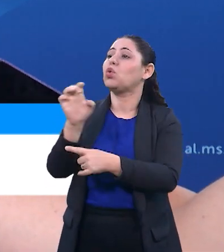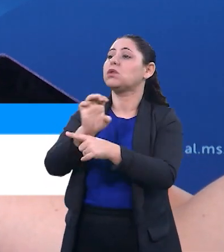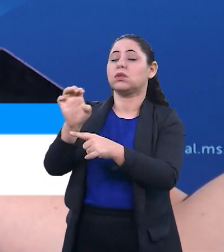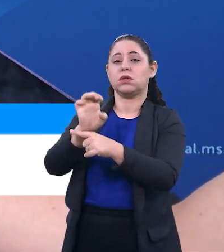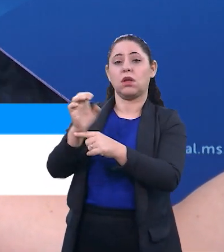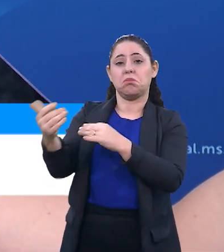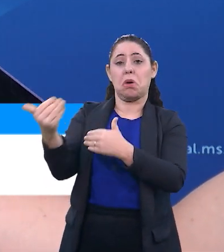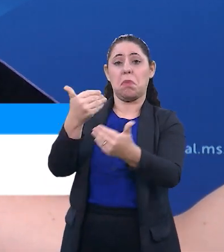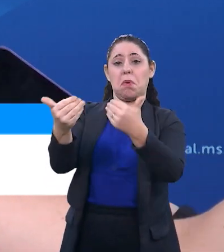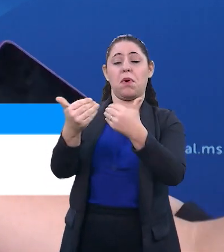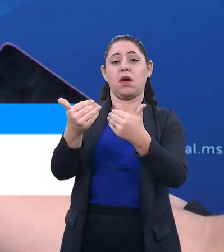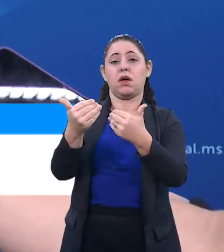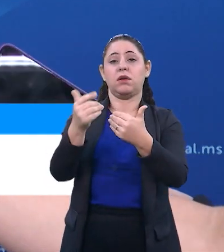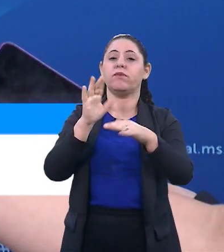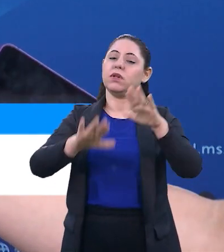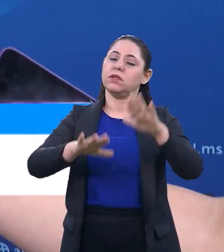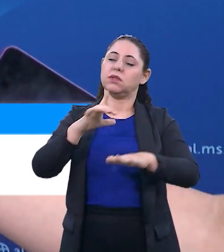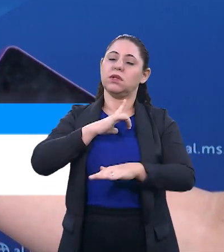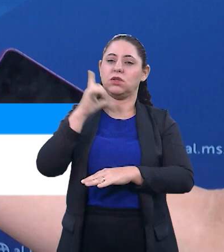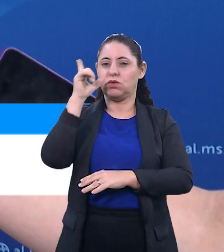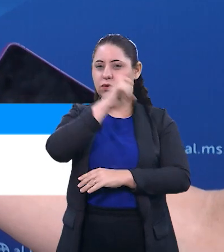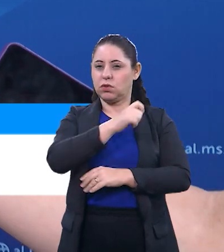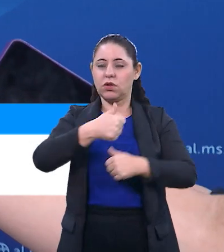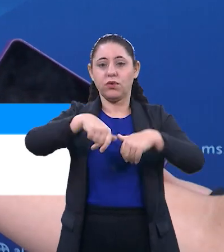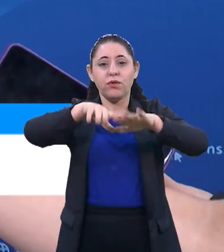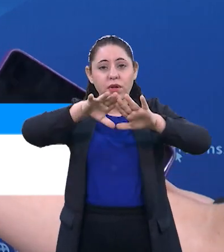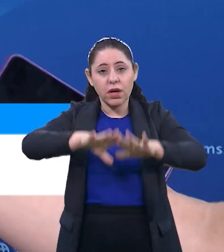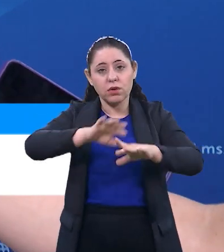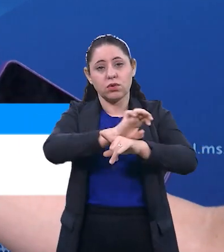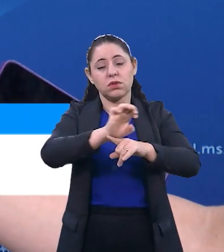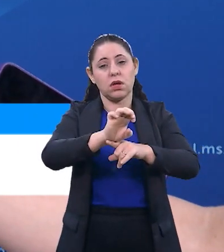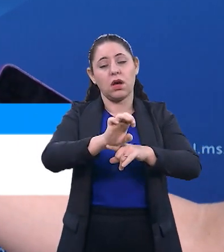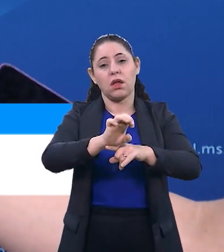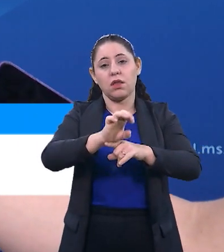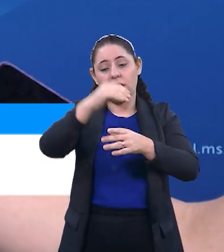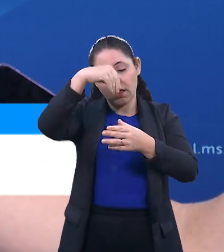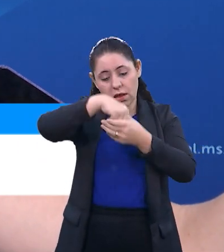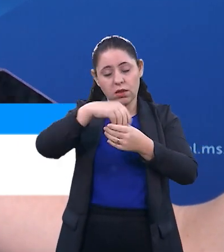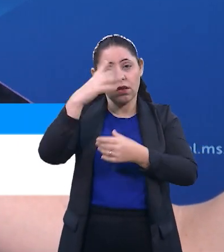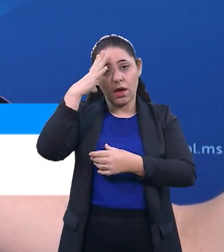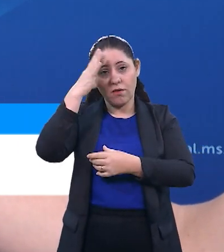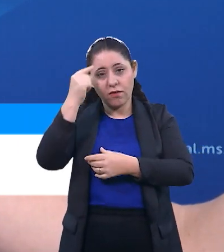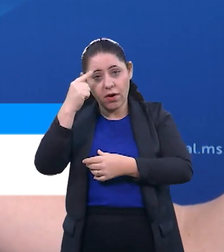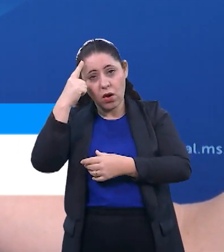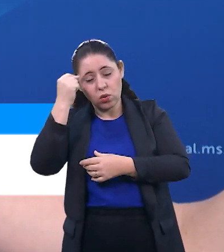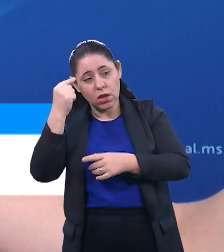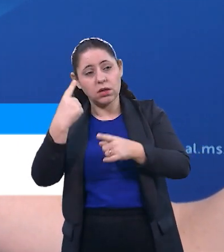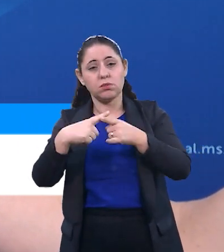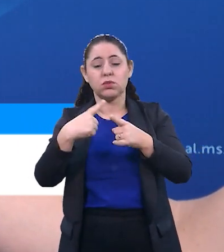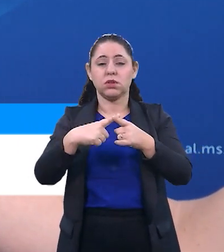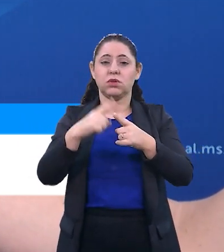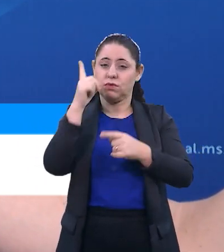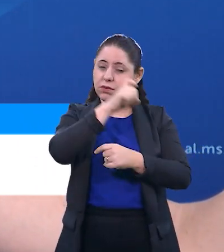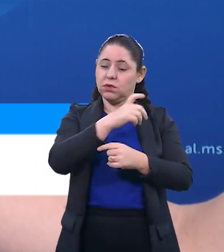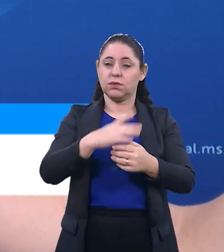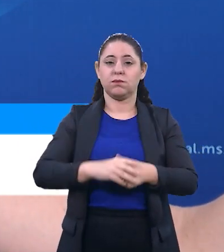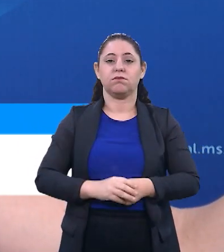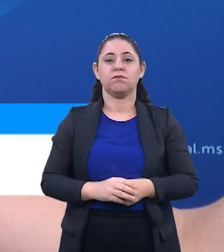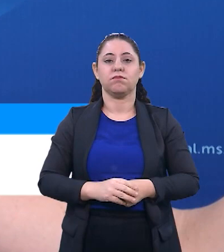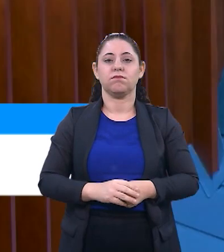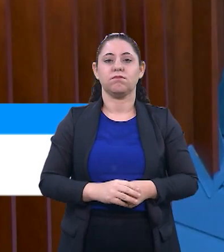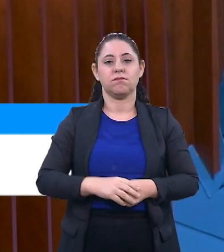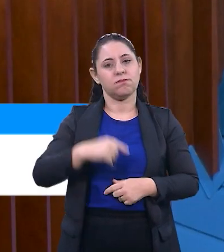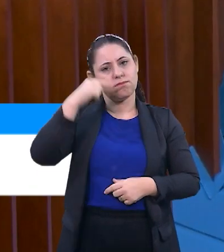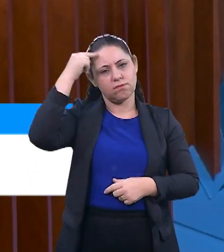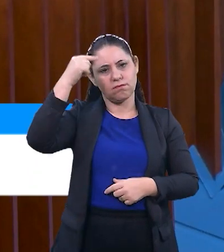aldeias, estudantes que vêm de outros estados e que às vezes têm dificuldade de permanecer no estado ou permanecer na universidade devido às suas